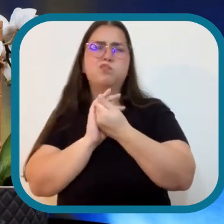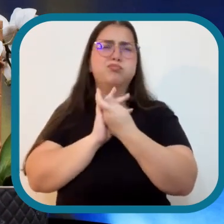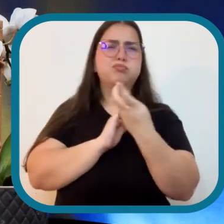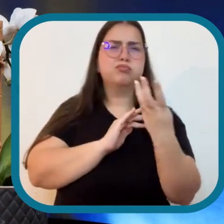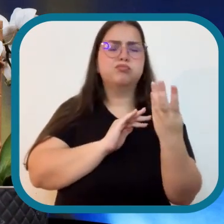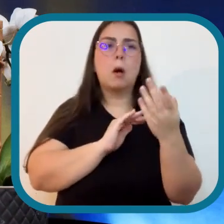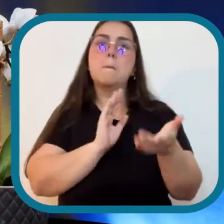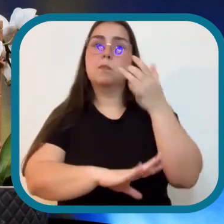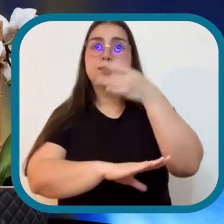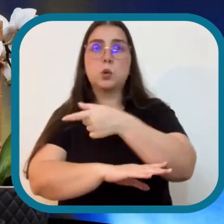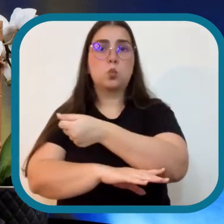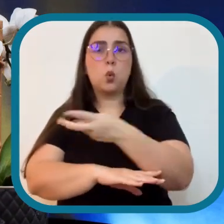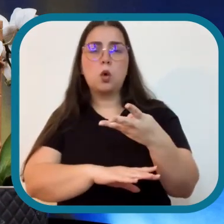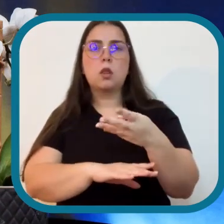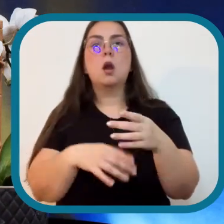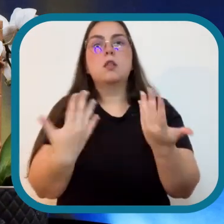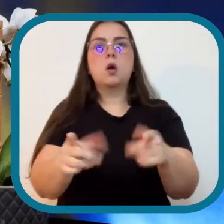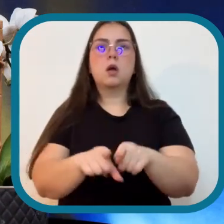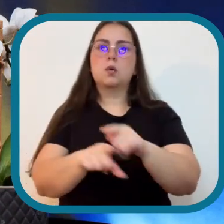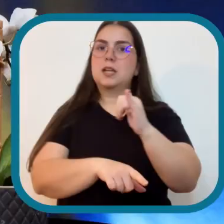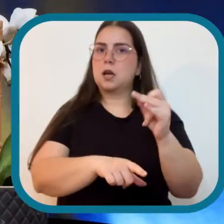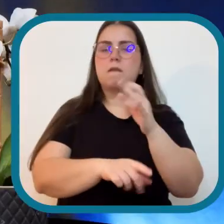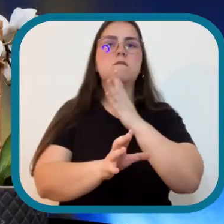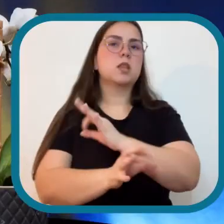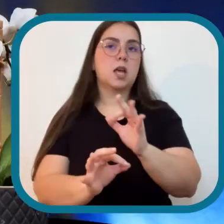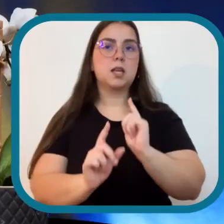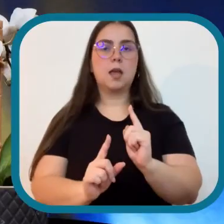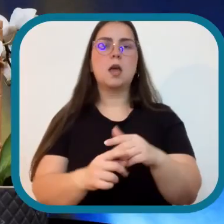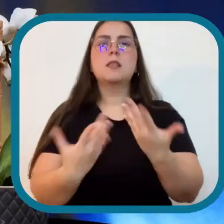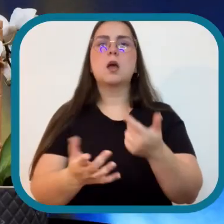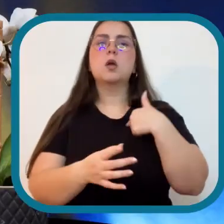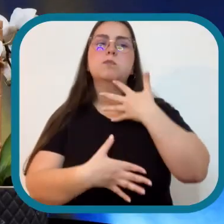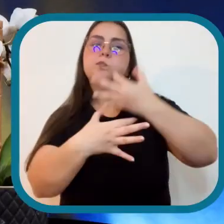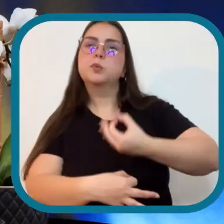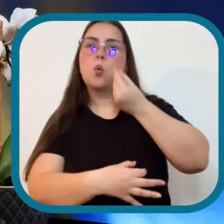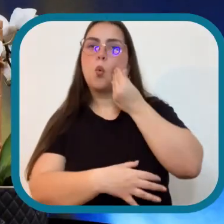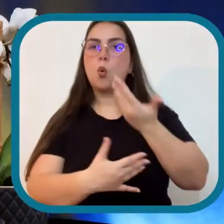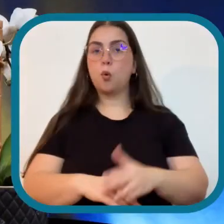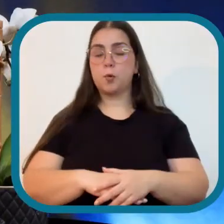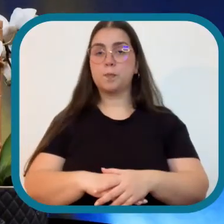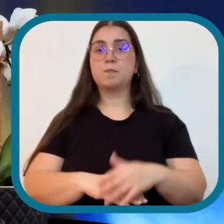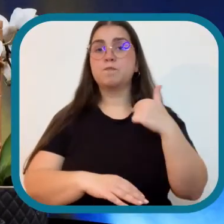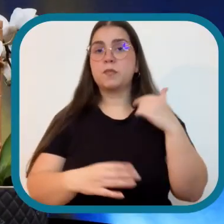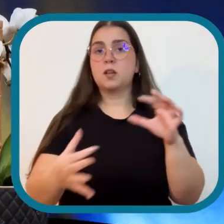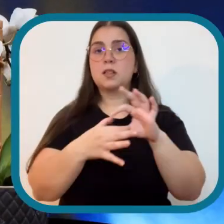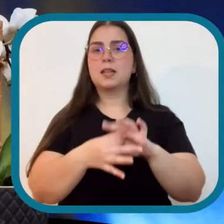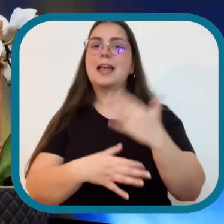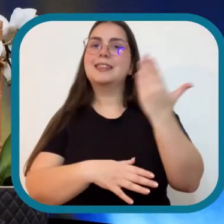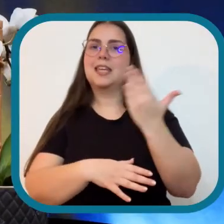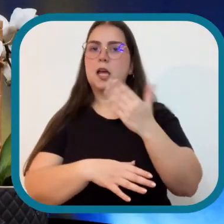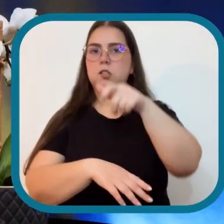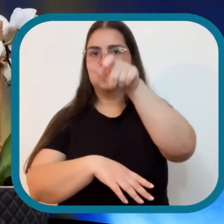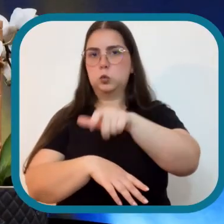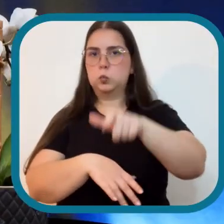resumir isso a dizer a mesma coisa. Isso é fantástico, quer dizer, a inteligência artificial é ótimo para isso. Como é que eu acredito? Eu, em termos de direitos de